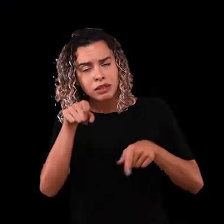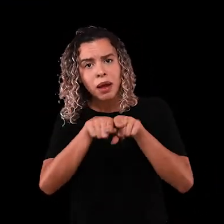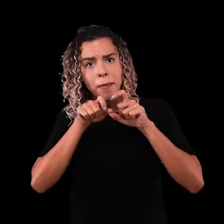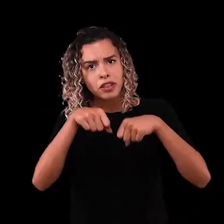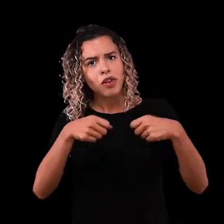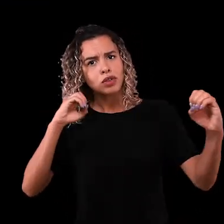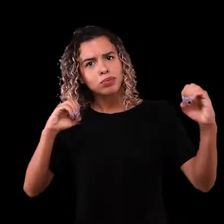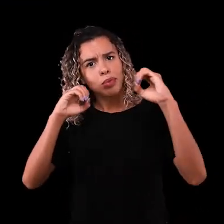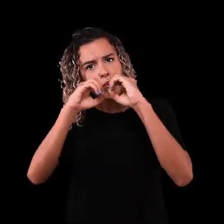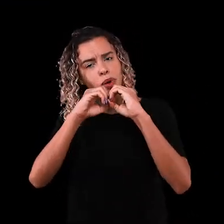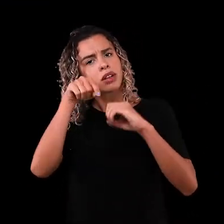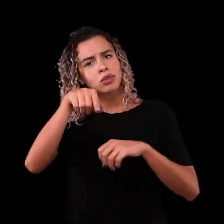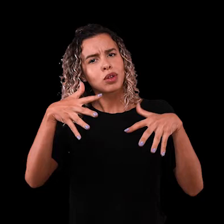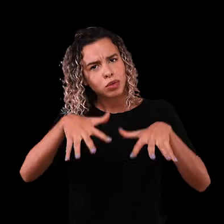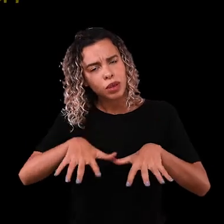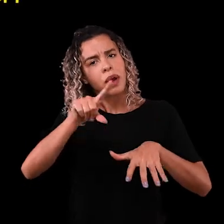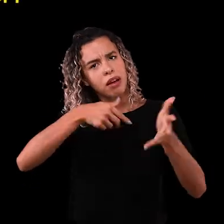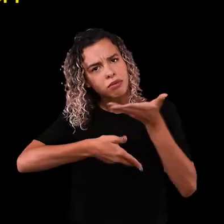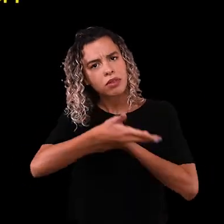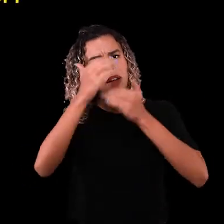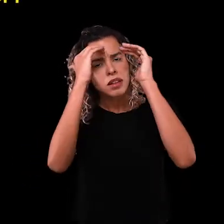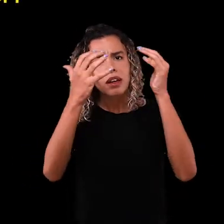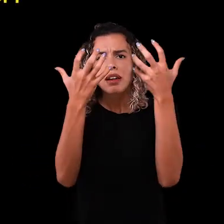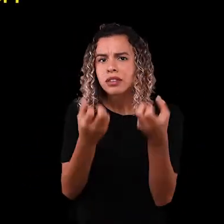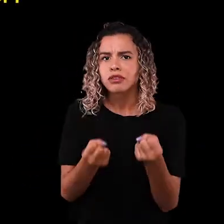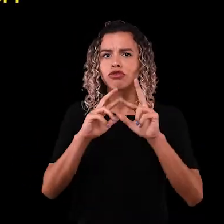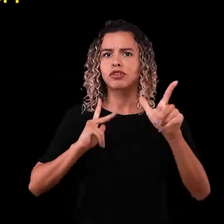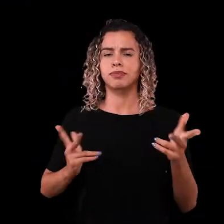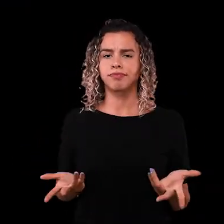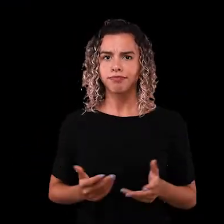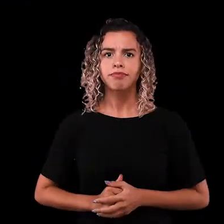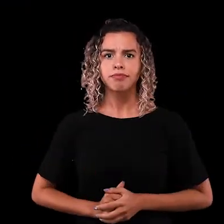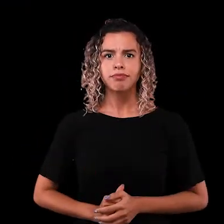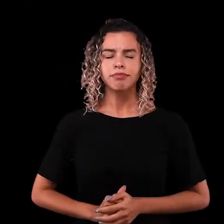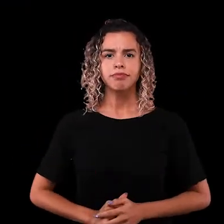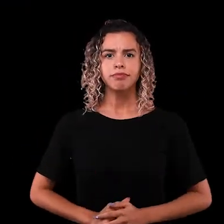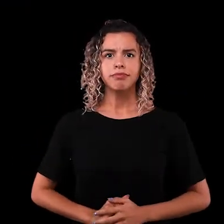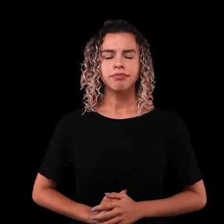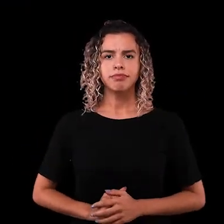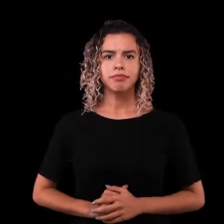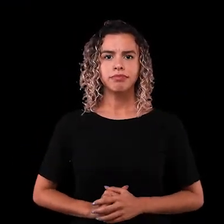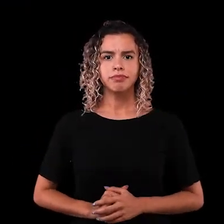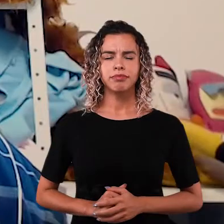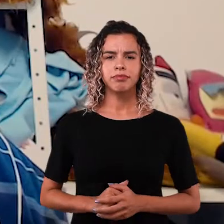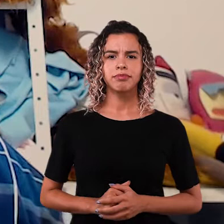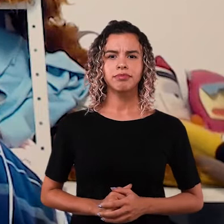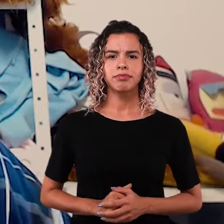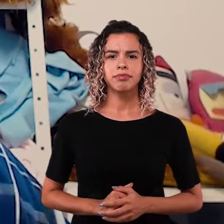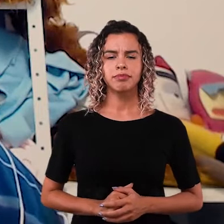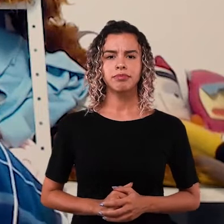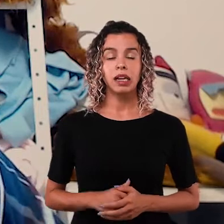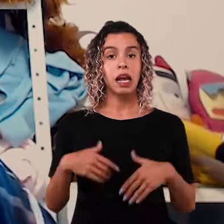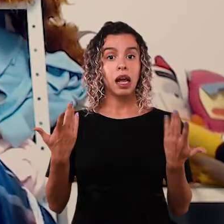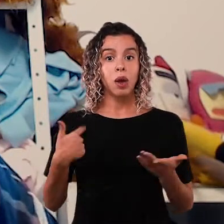encontrarmos no meio da ponte. Isso é inclusão. Isso é aceitar e respeitar as diferenças. A tela escurece. Fábio. Quando eu começava